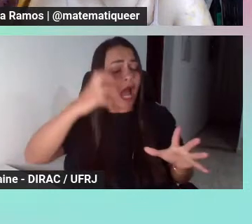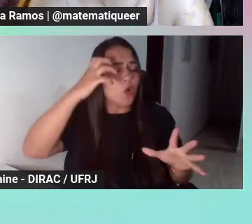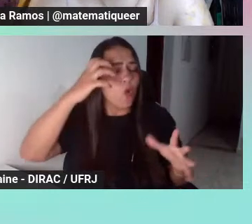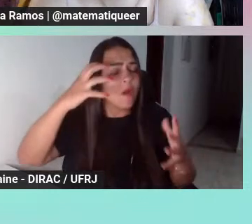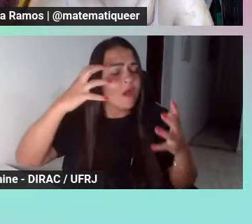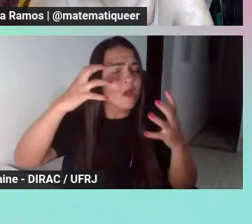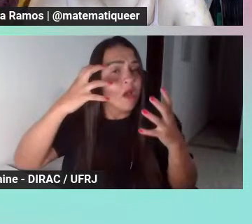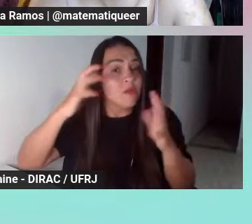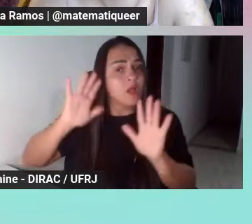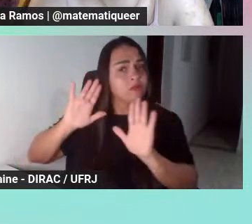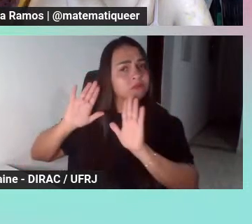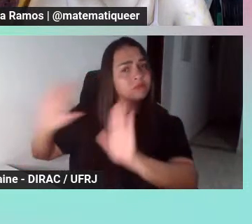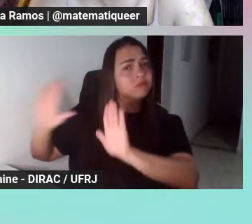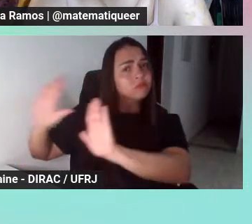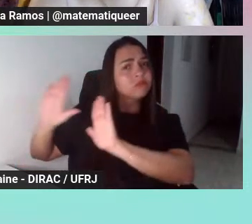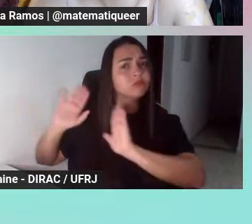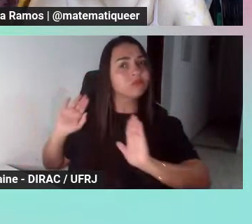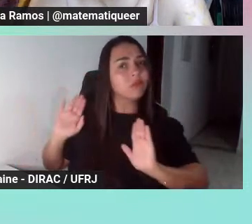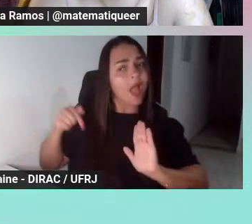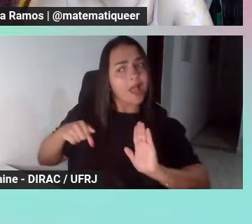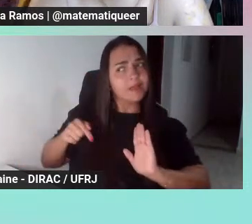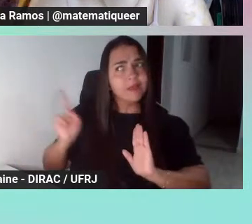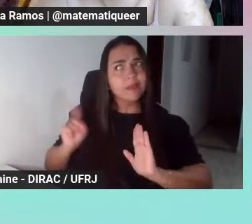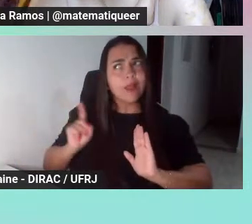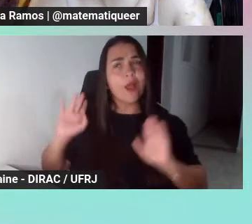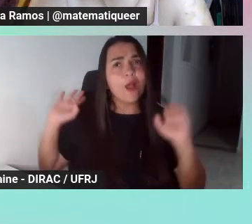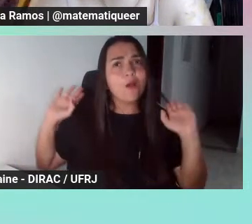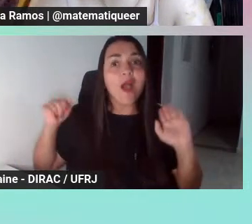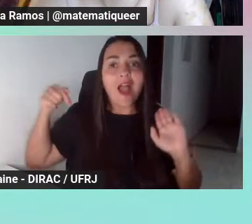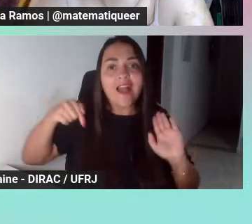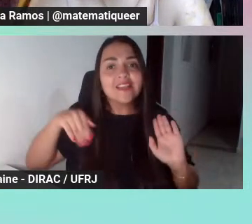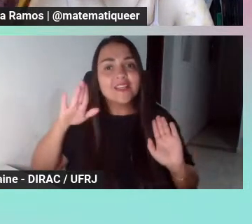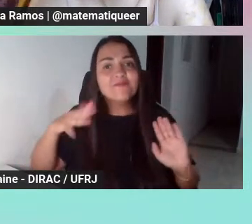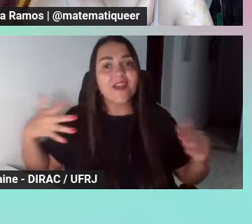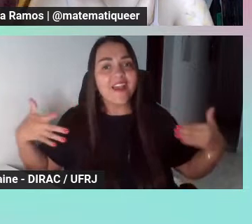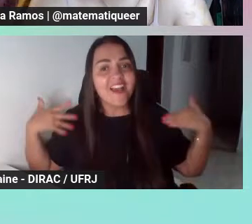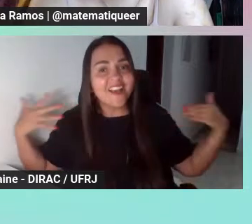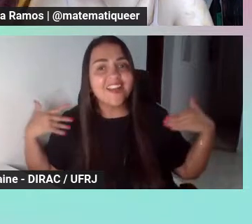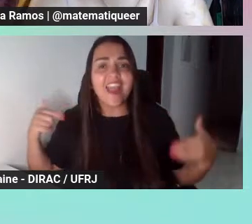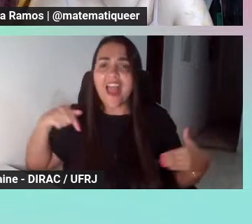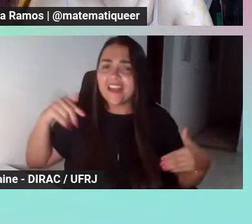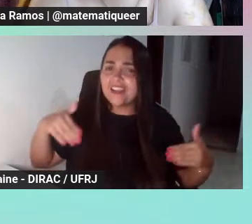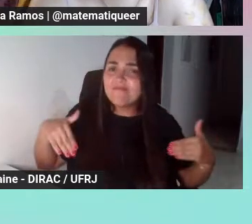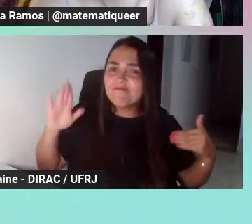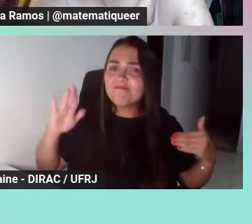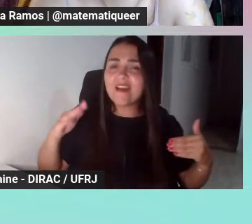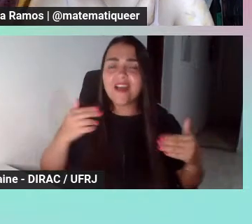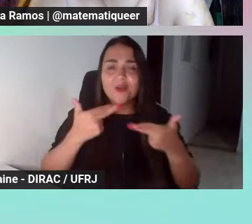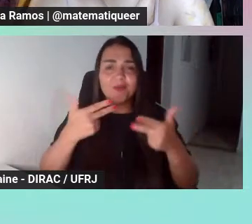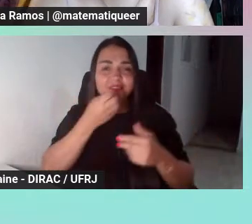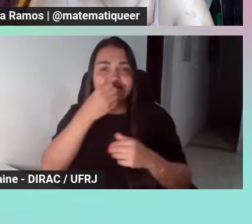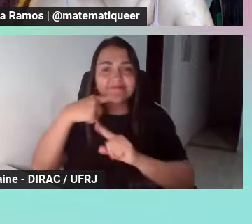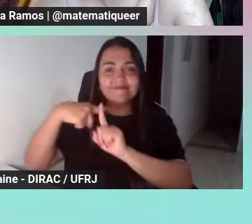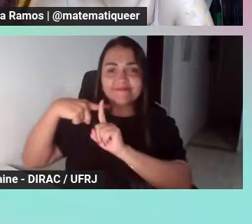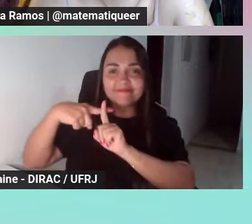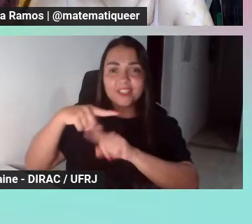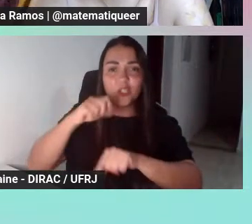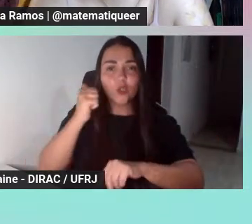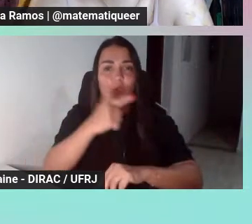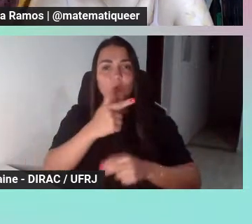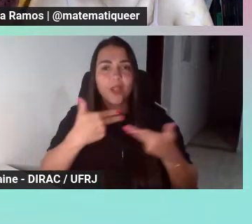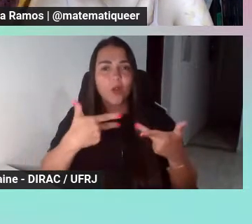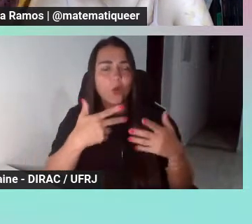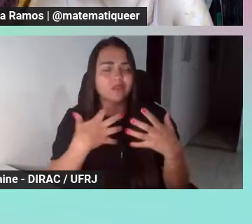gente fala, aqui não, porque aqui não. Tem muito mais alegria, muito mais coisa boa acontecendo do que essa coisa que